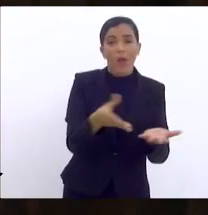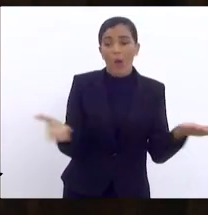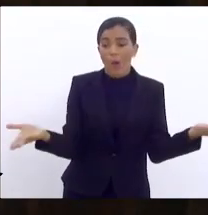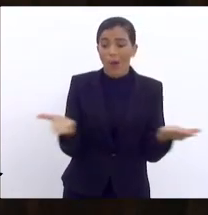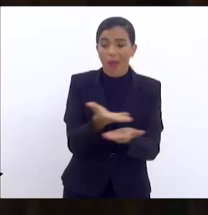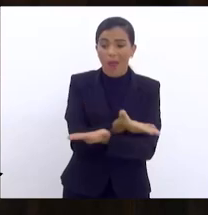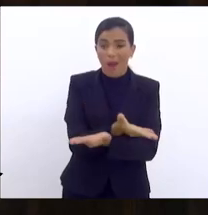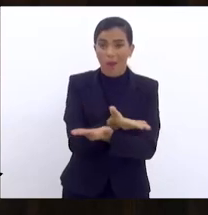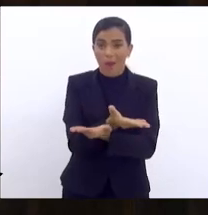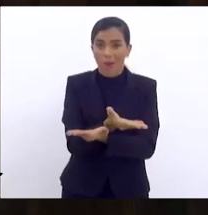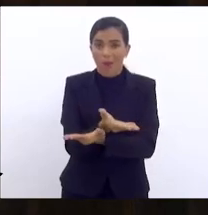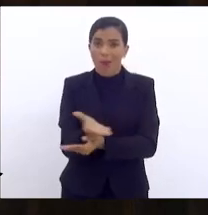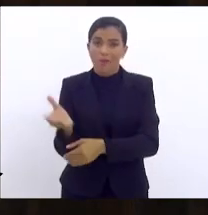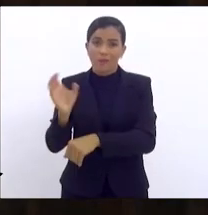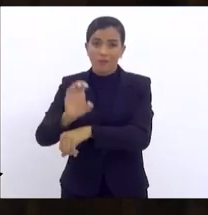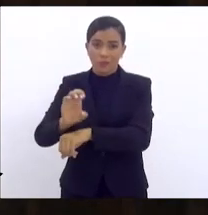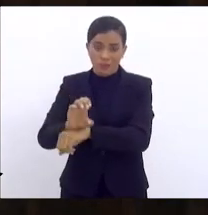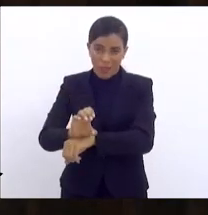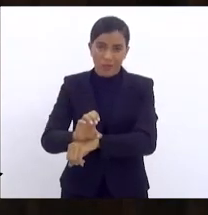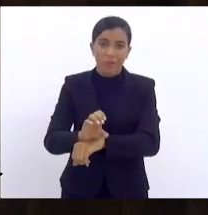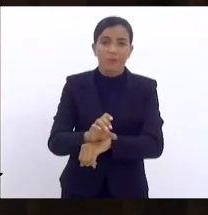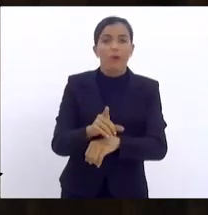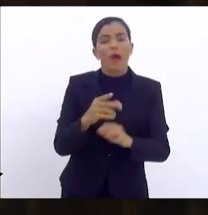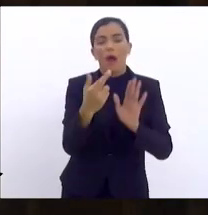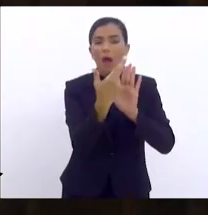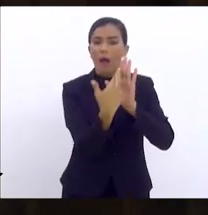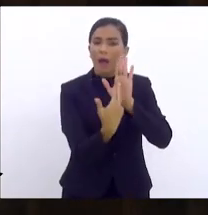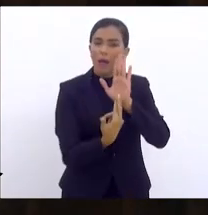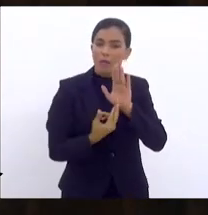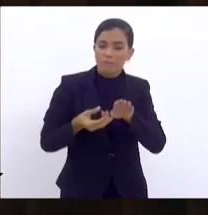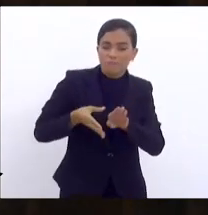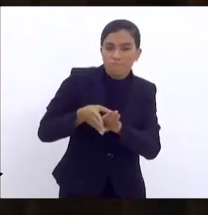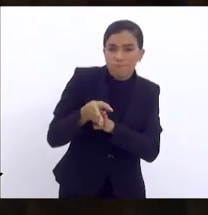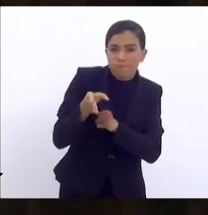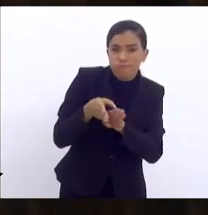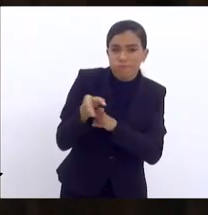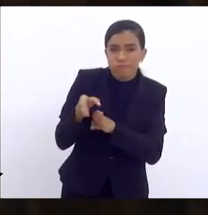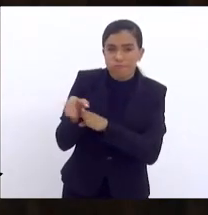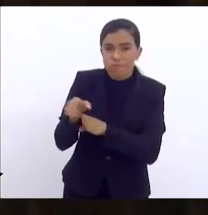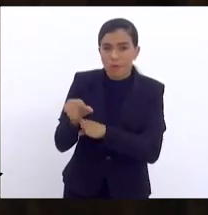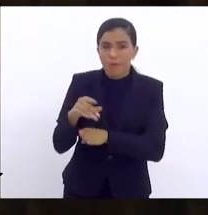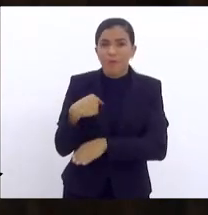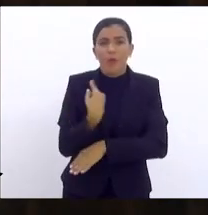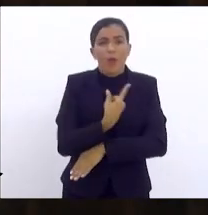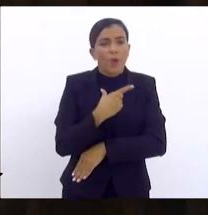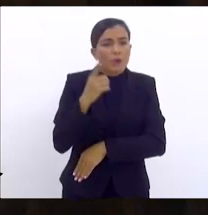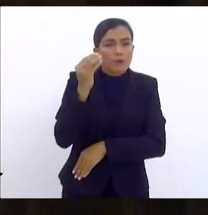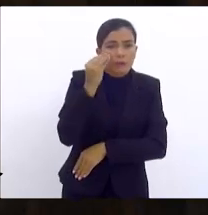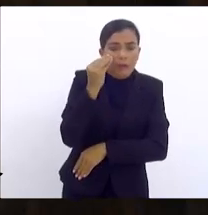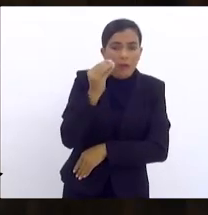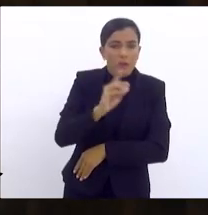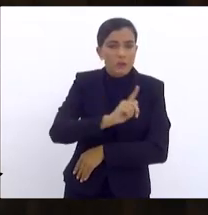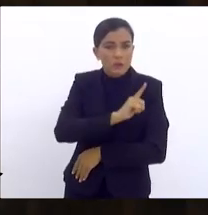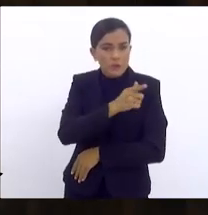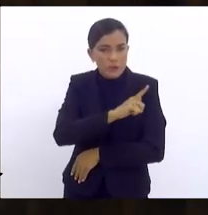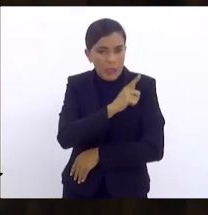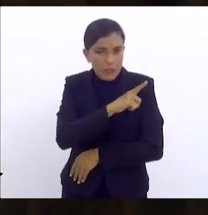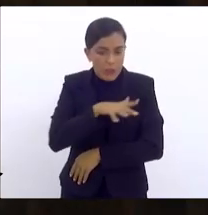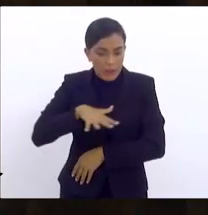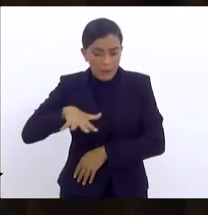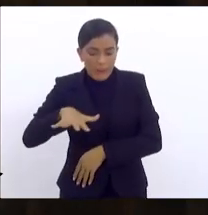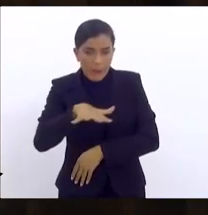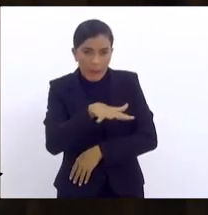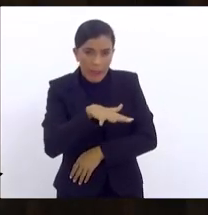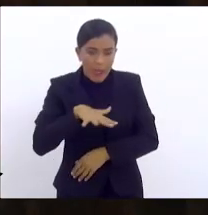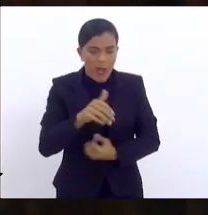de polícia militar e os Comandante as diretrizes são retransmitidas eu tenho eu tenho que fazer gestão de todos esses recursos na minha área